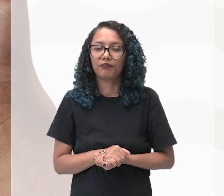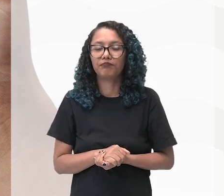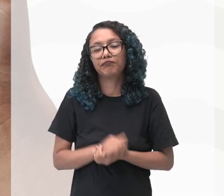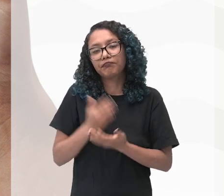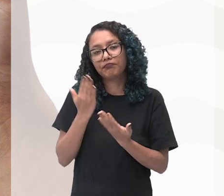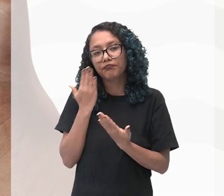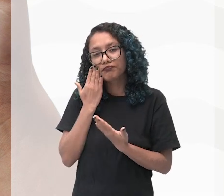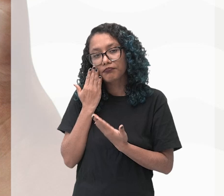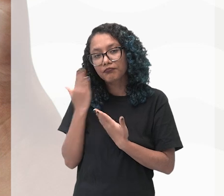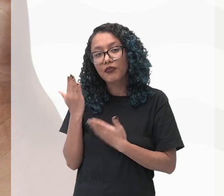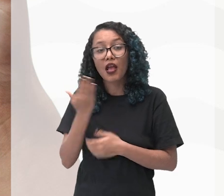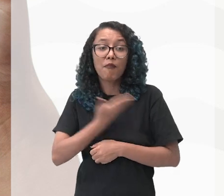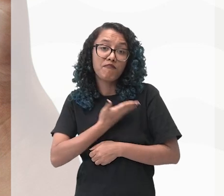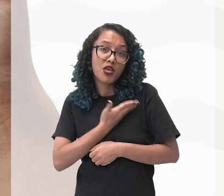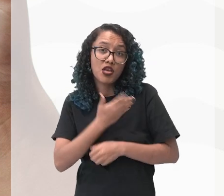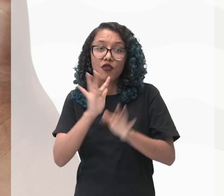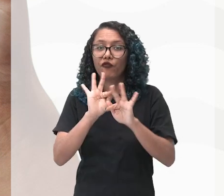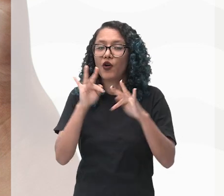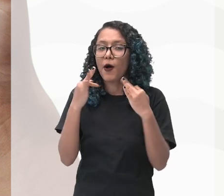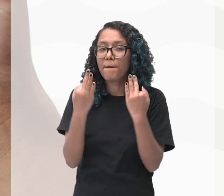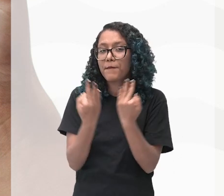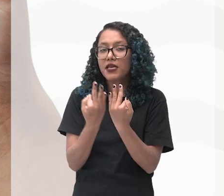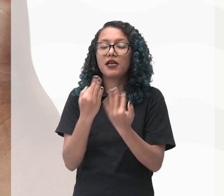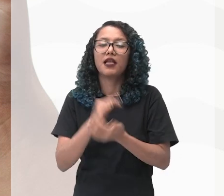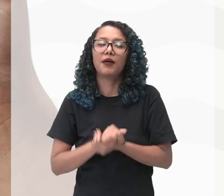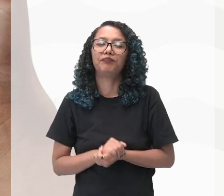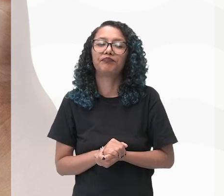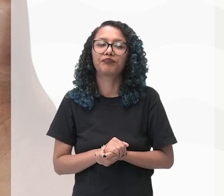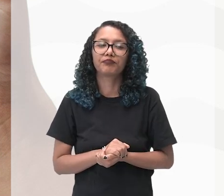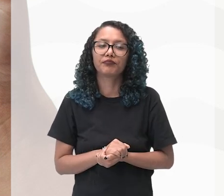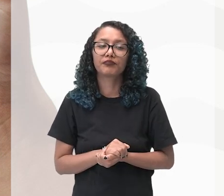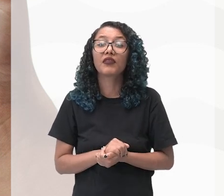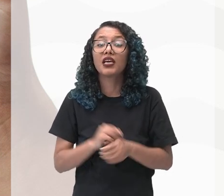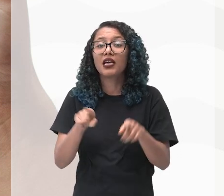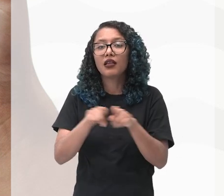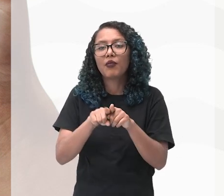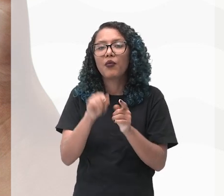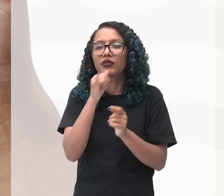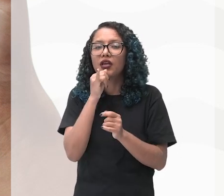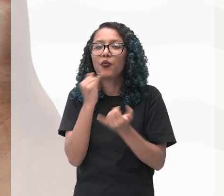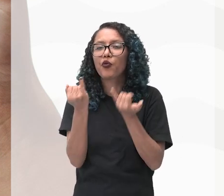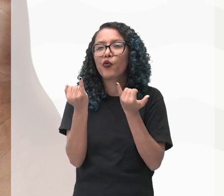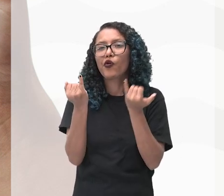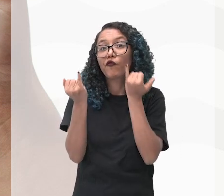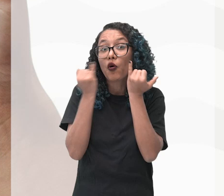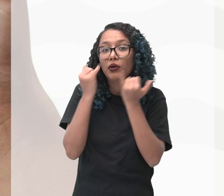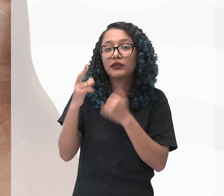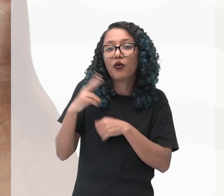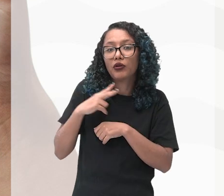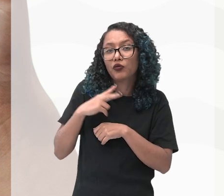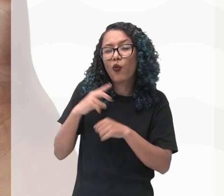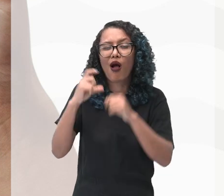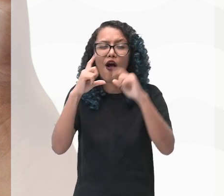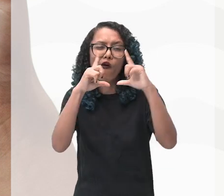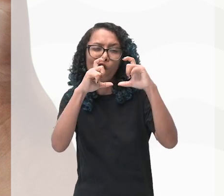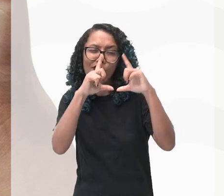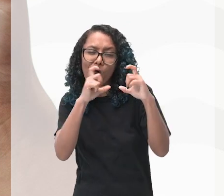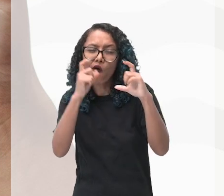aquelas amigos, familiares, e eles vão compartilhar atualizações